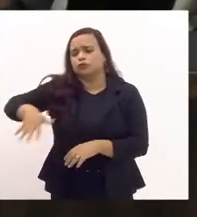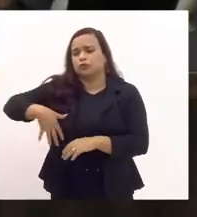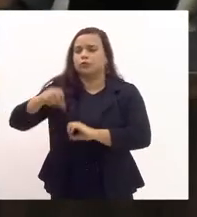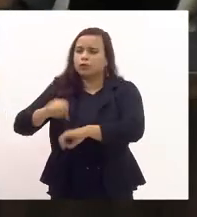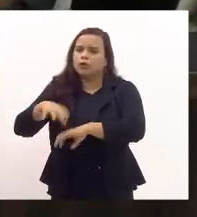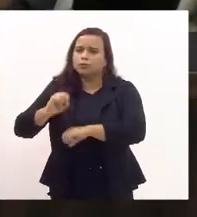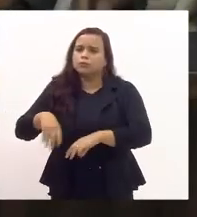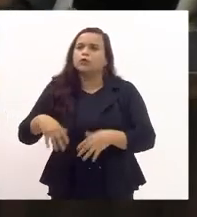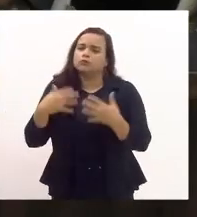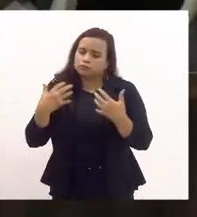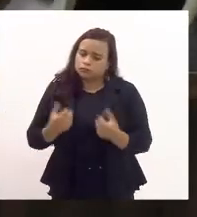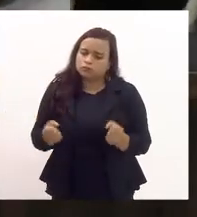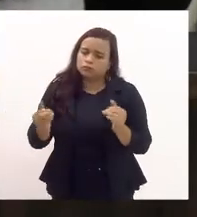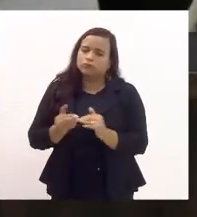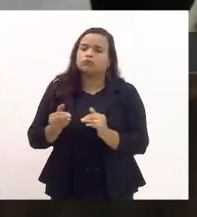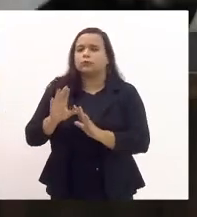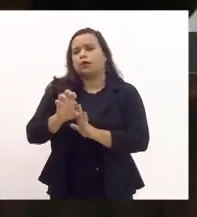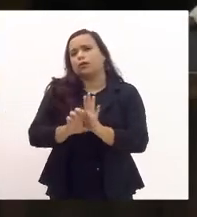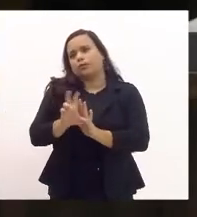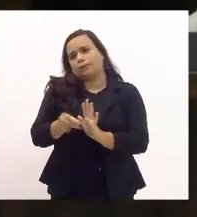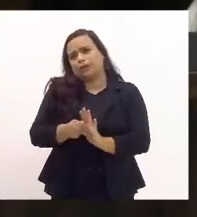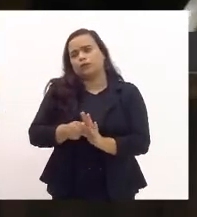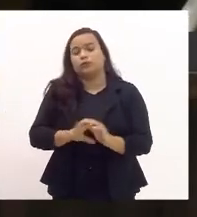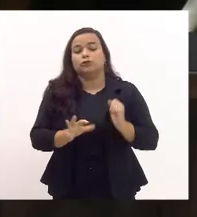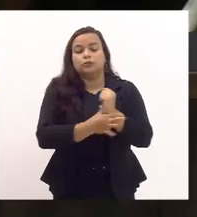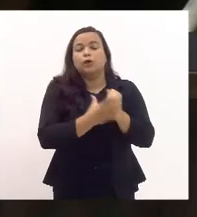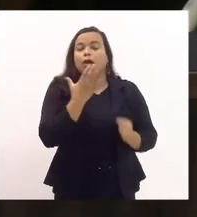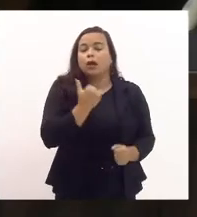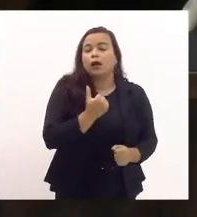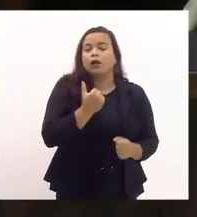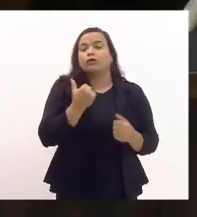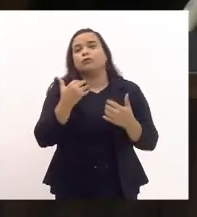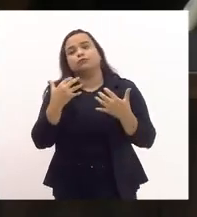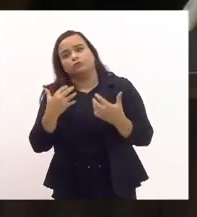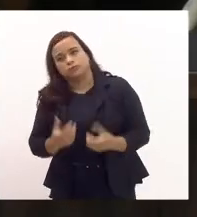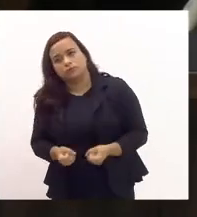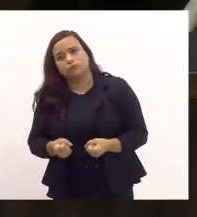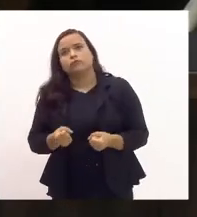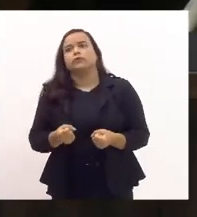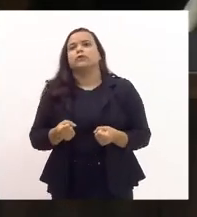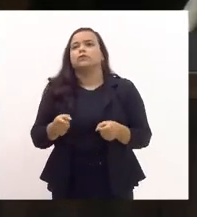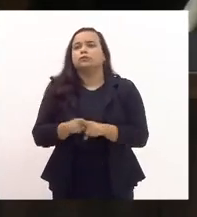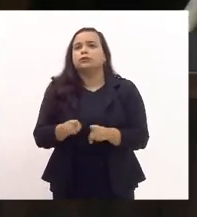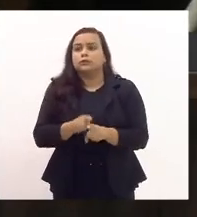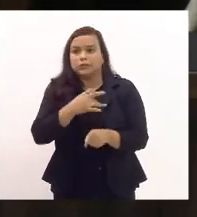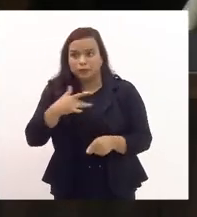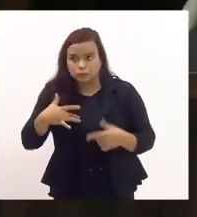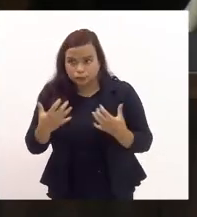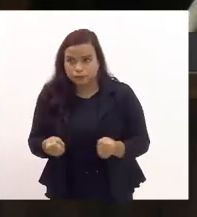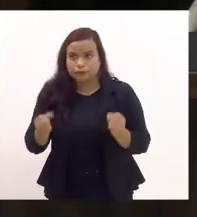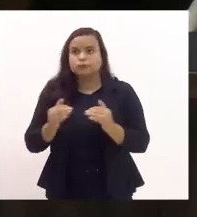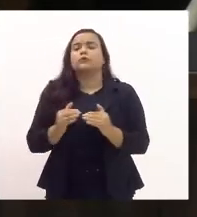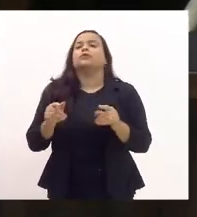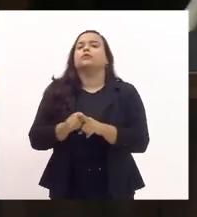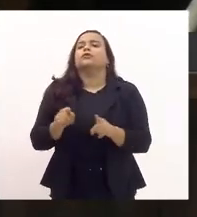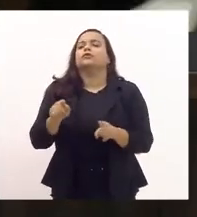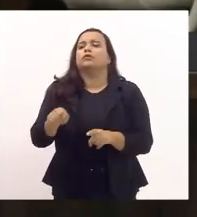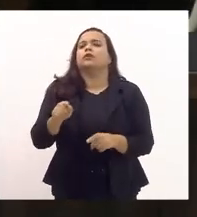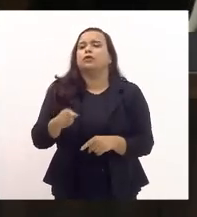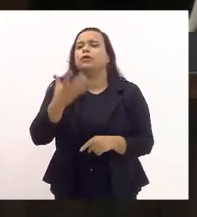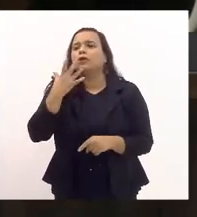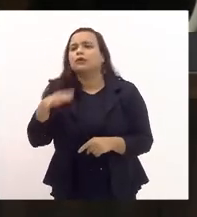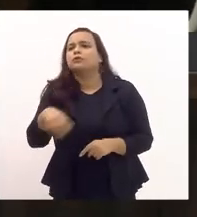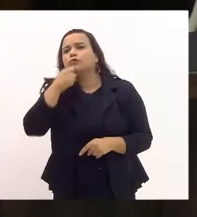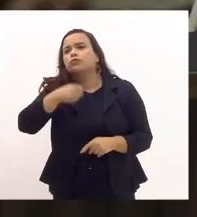segurança alimentar favorável de saúde favoráveis assunto só querendo adolescente do Idoso favorável de assuntos municipais e desenvolvimento